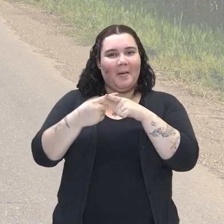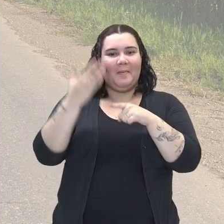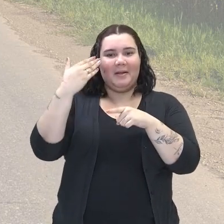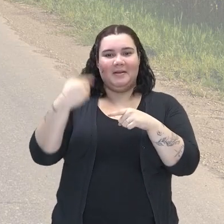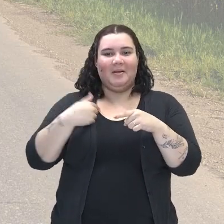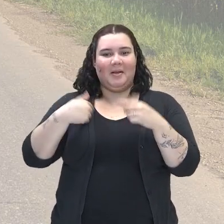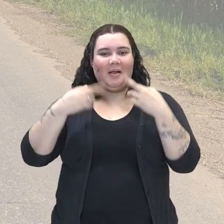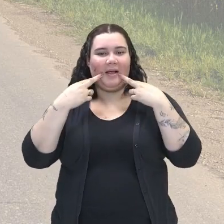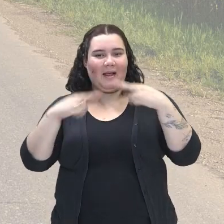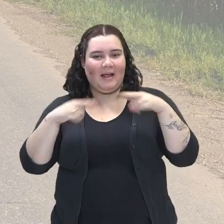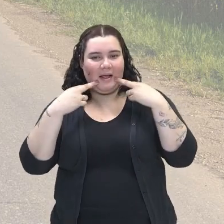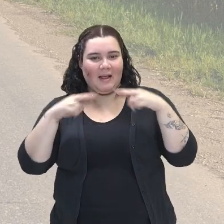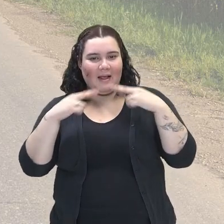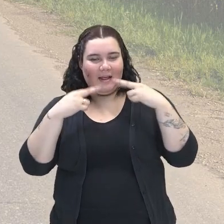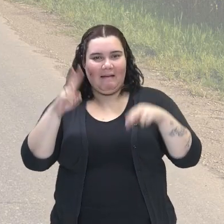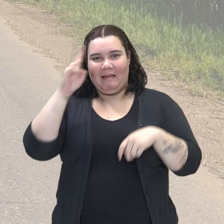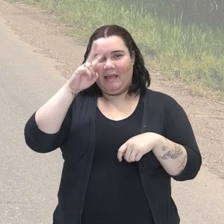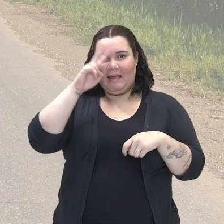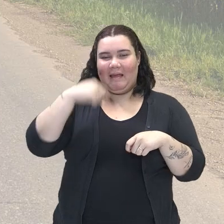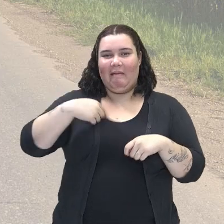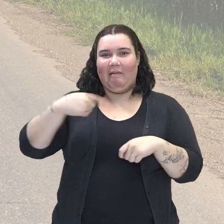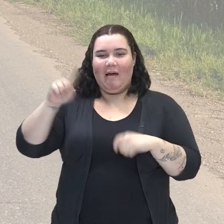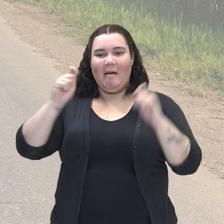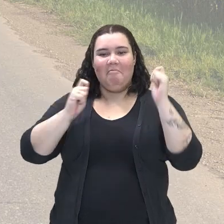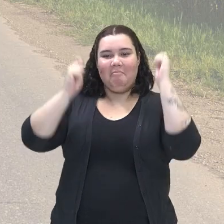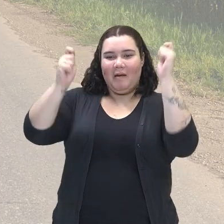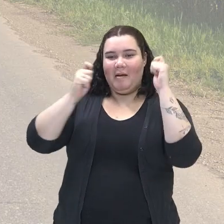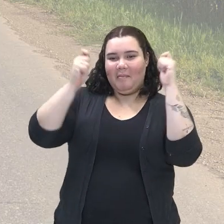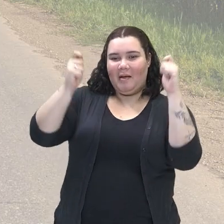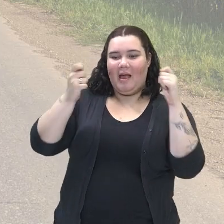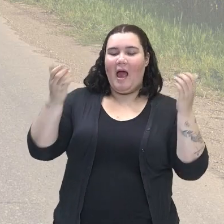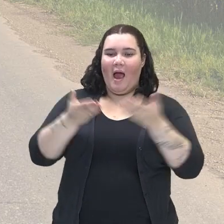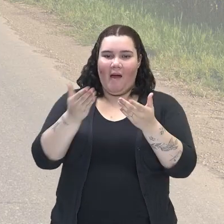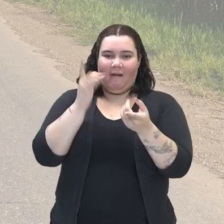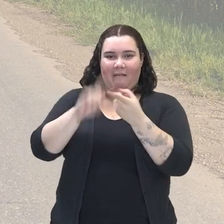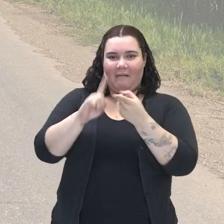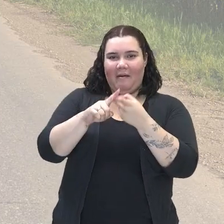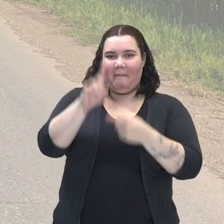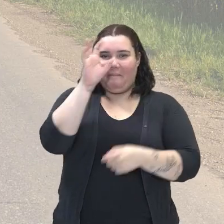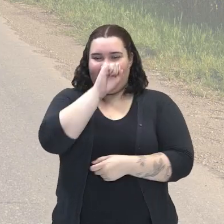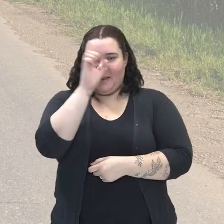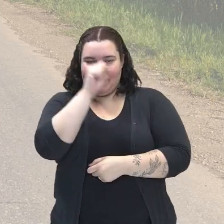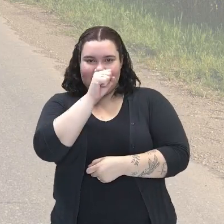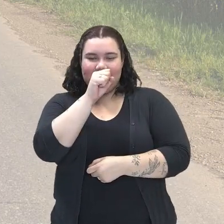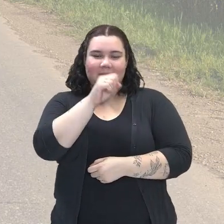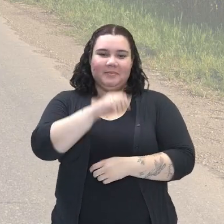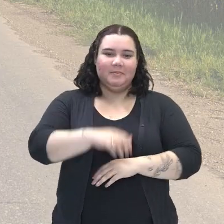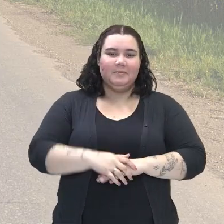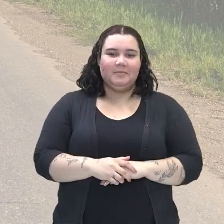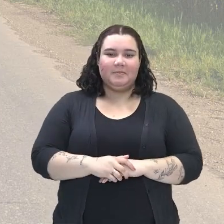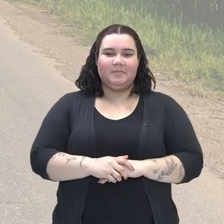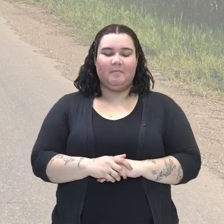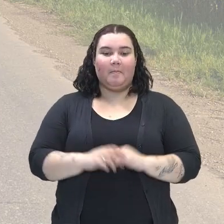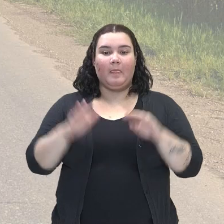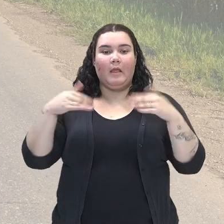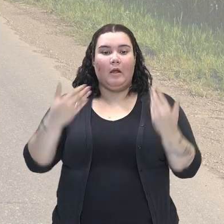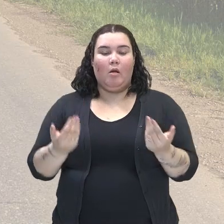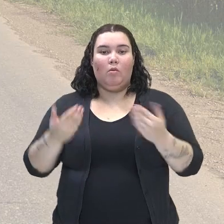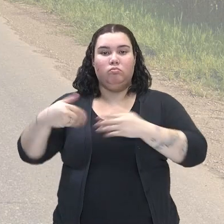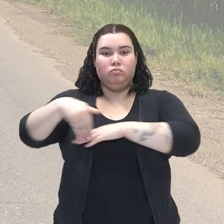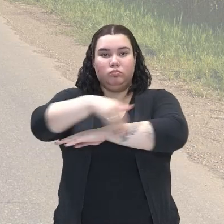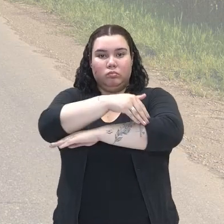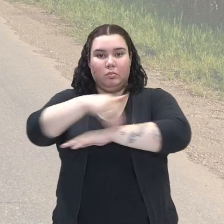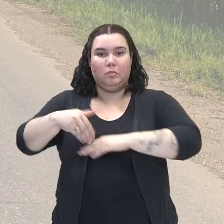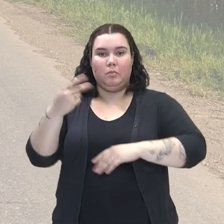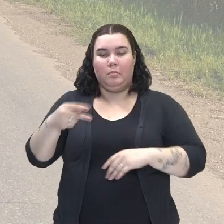outra vez, Fui fazer manifestação e me colocaram agora no meio do nada. Ai, ai, ai. Gente, as estradas brasileiras, elas